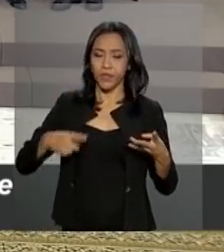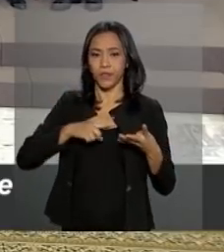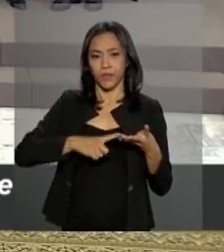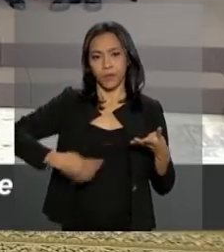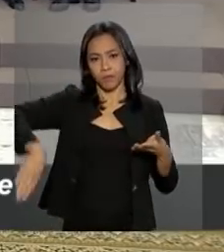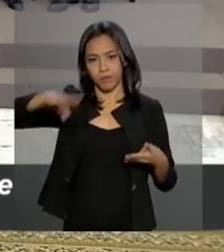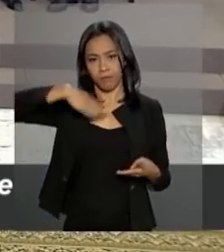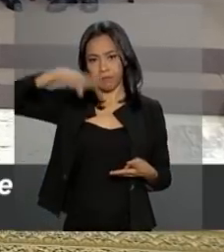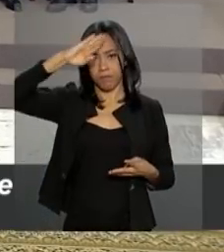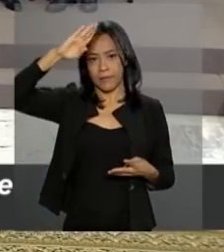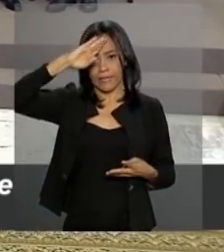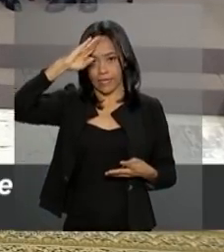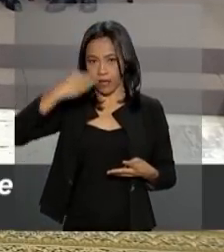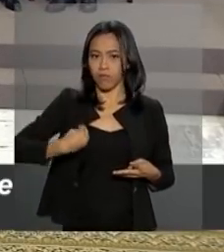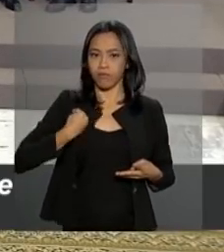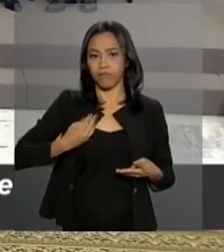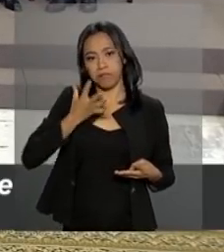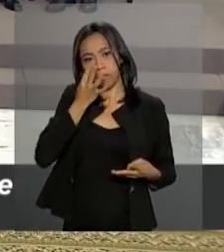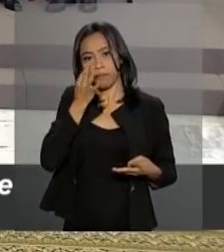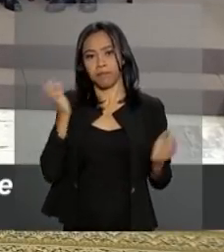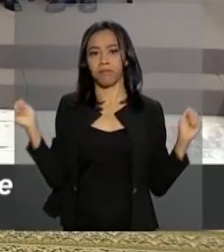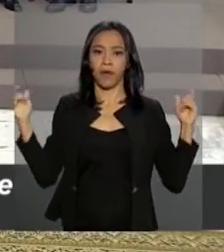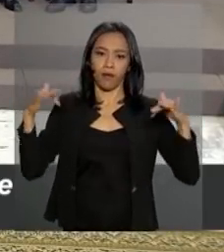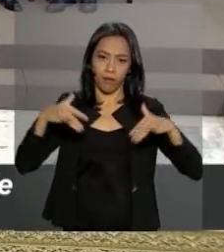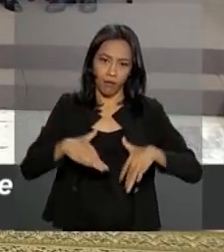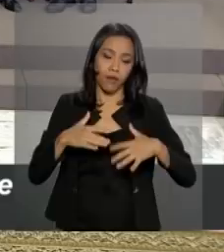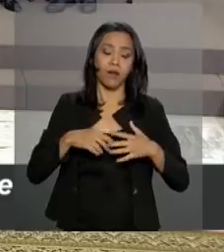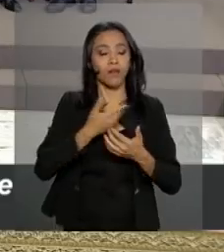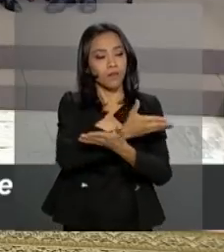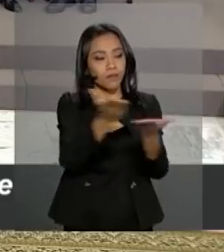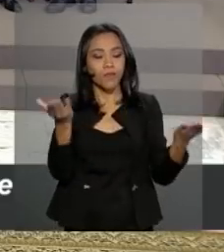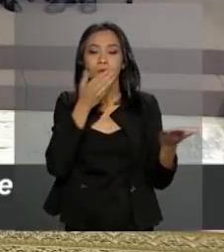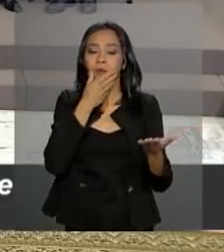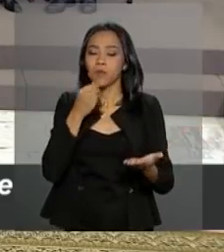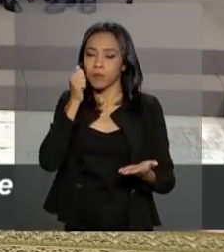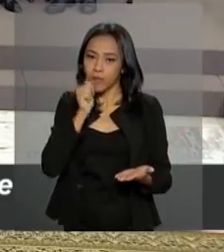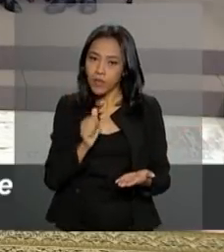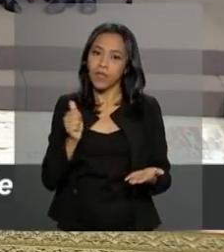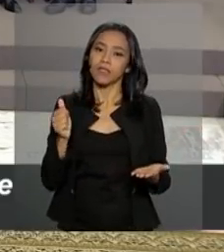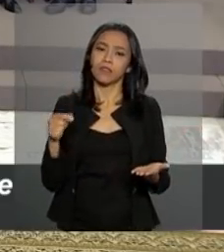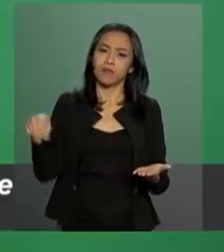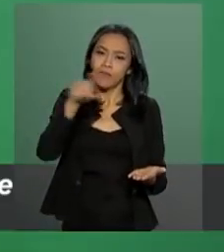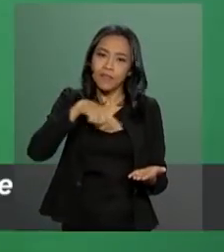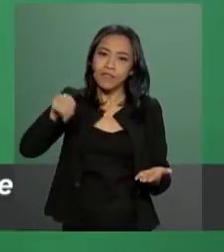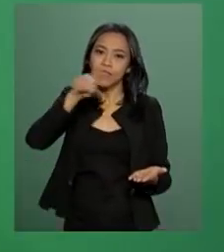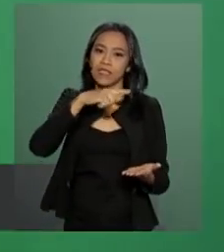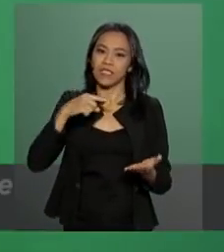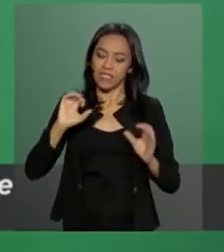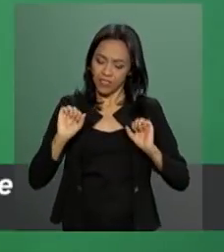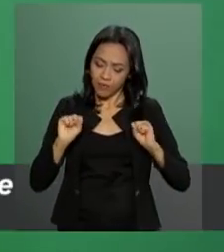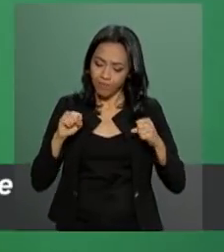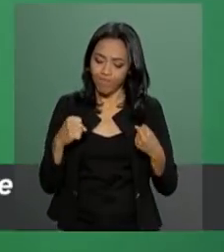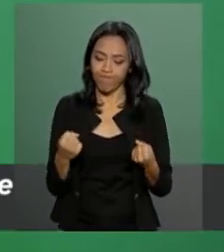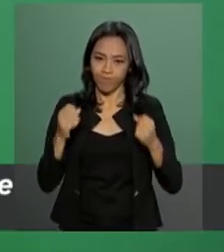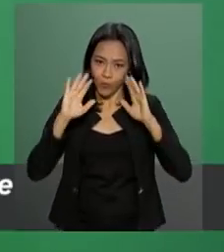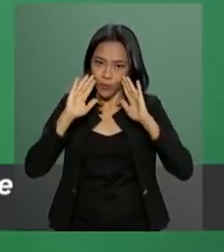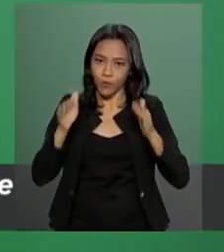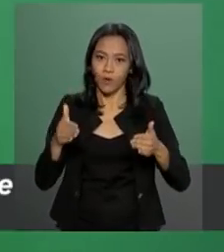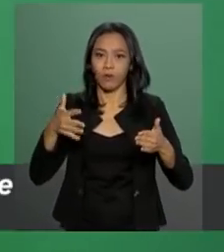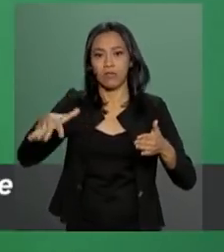que se acham os senhores e senhoras que se dedicam ao agronegócio